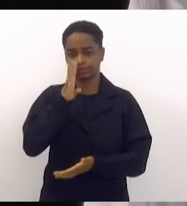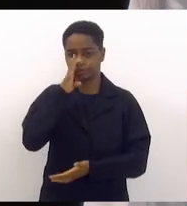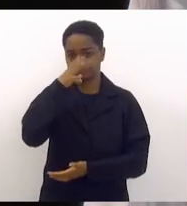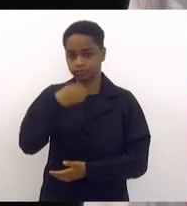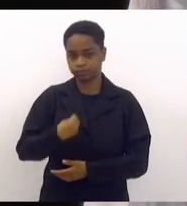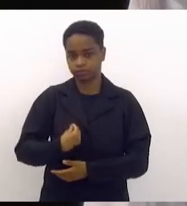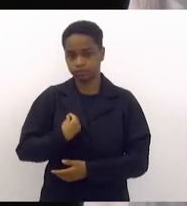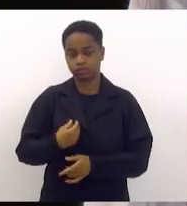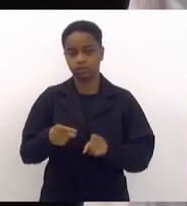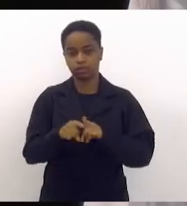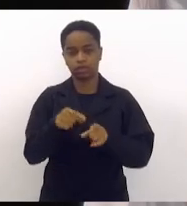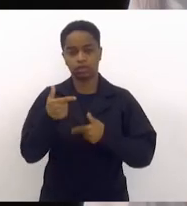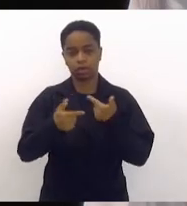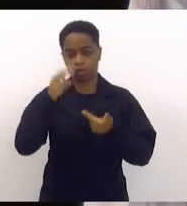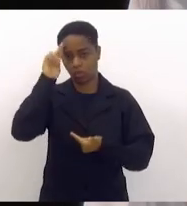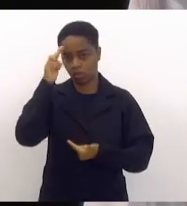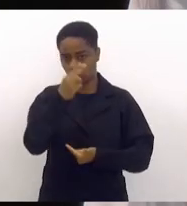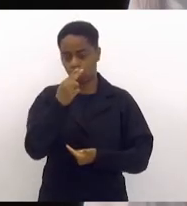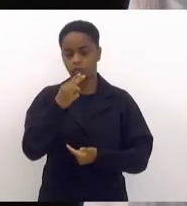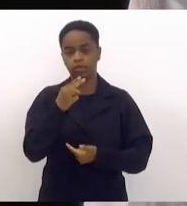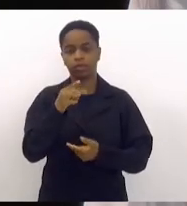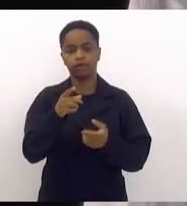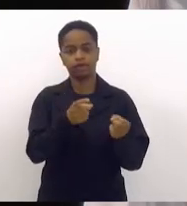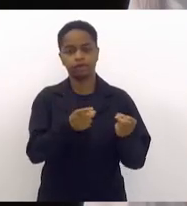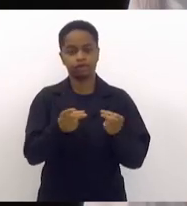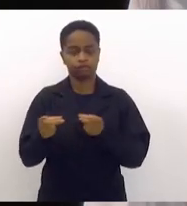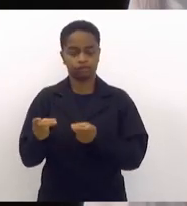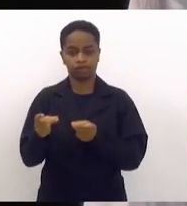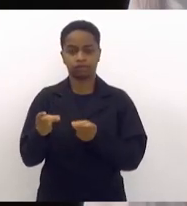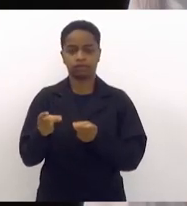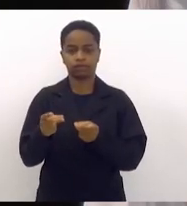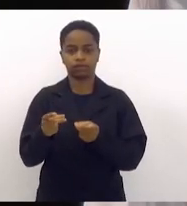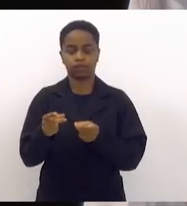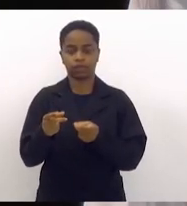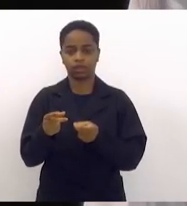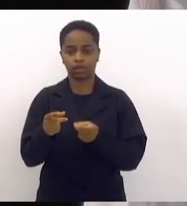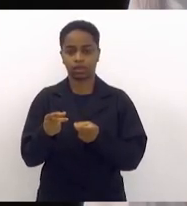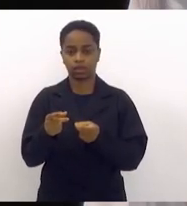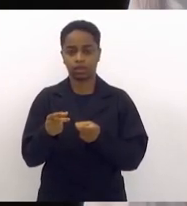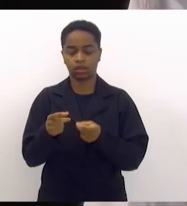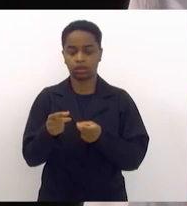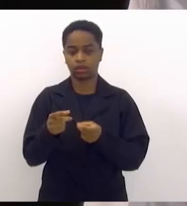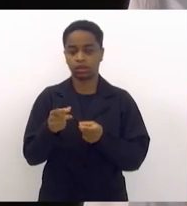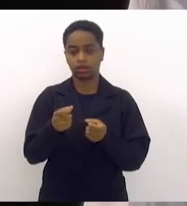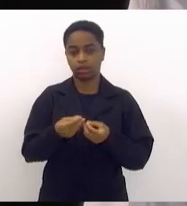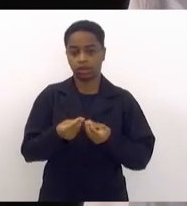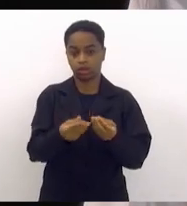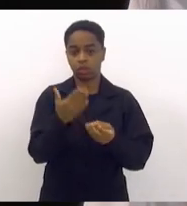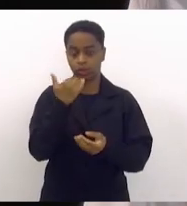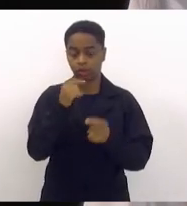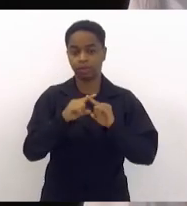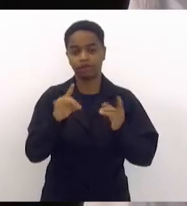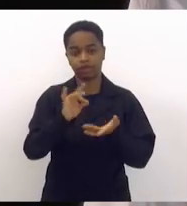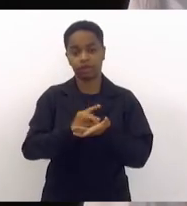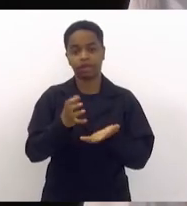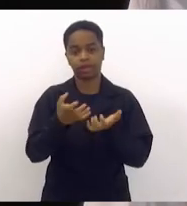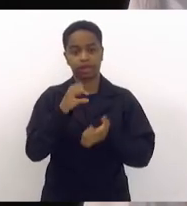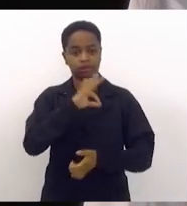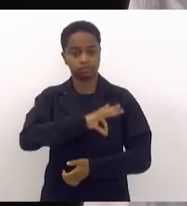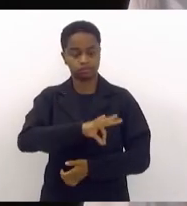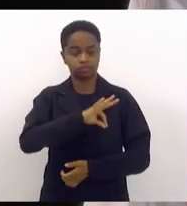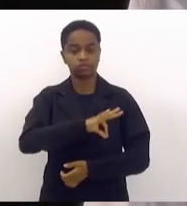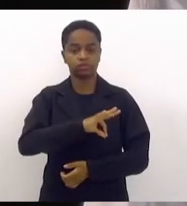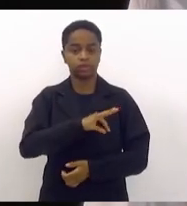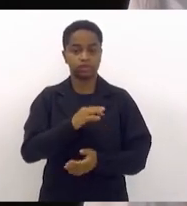trabalhando no Uber no iFood Mas eles queriam mesmo era ter a carteira assinada o nível salarial que nós temos hoje no setor de